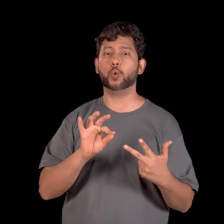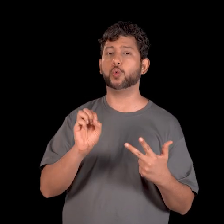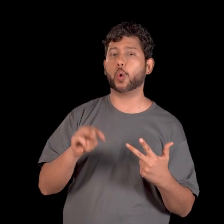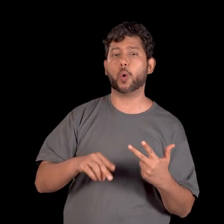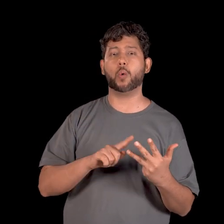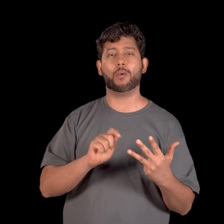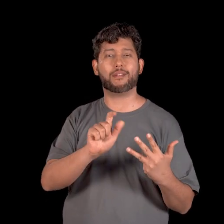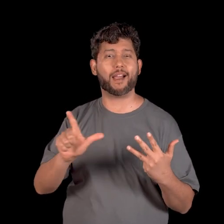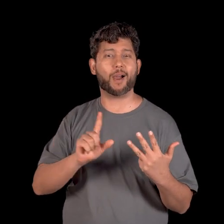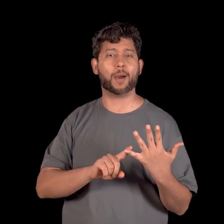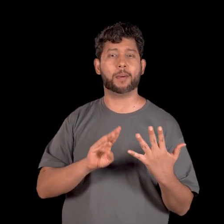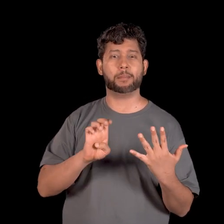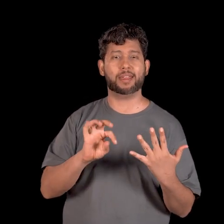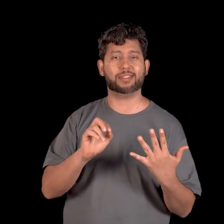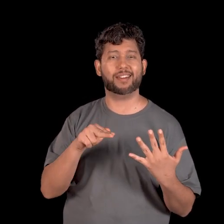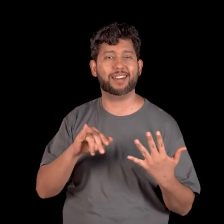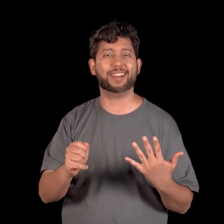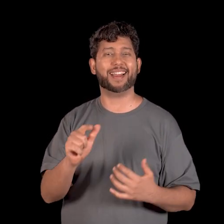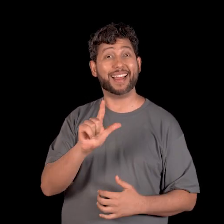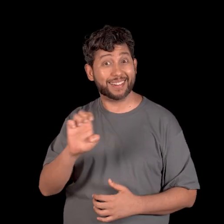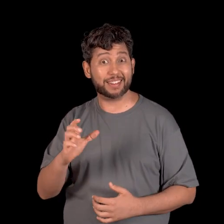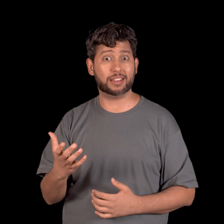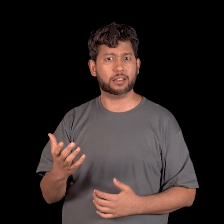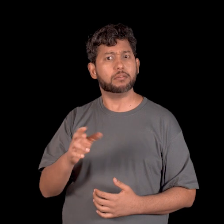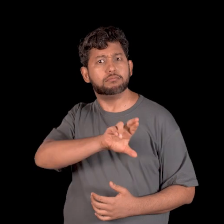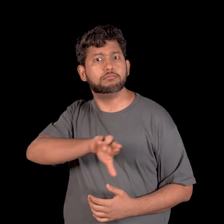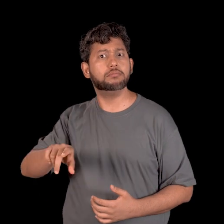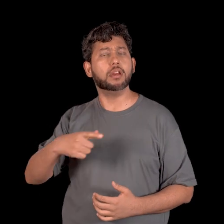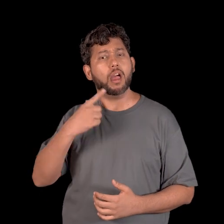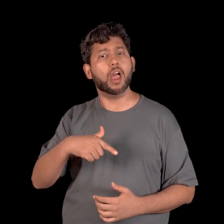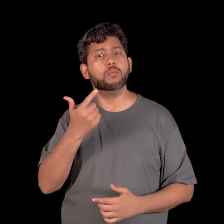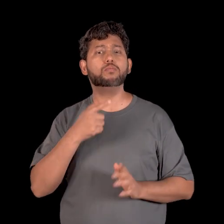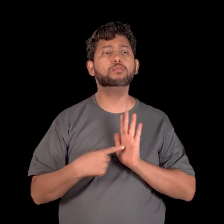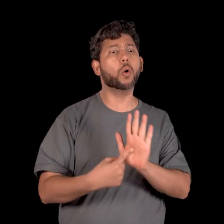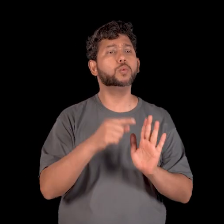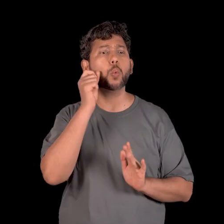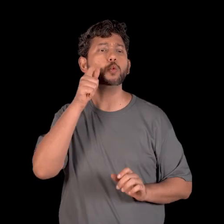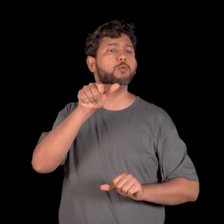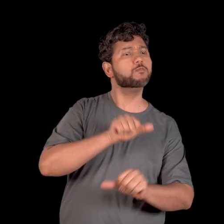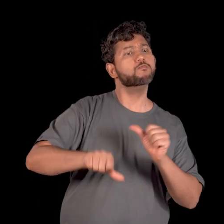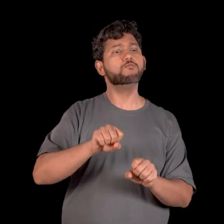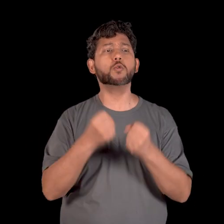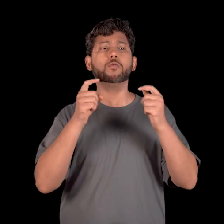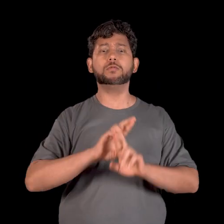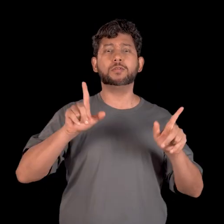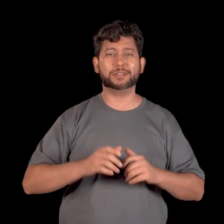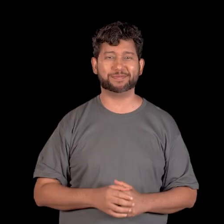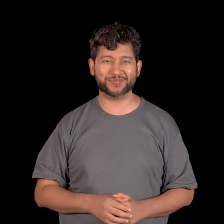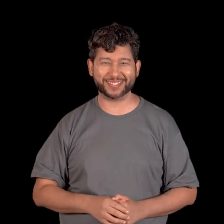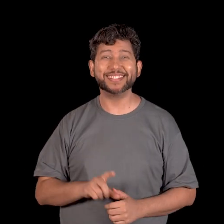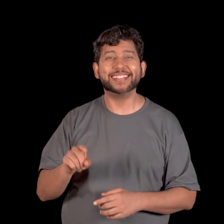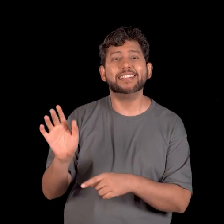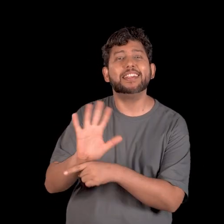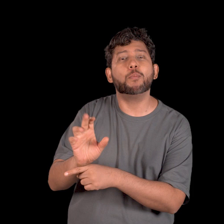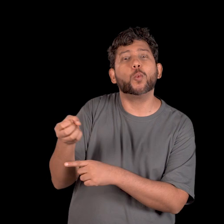Veloso, Gilberto Gil, Tom Zé, Gal Costa, Maria Bethânia e Rita Lee, mostram todo o seu poder de contestação e ruptura